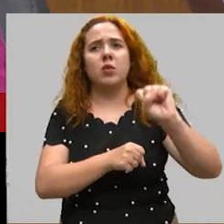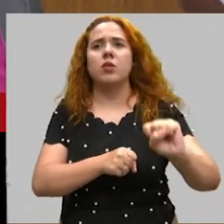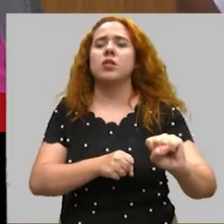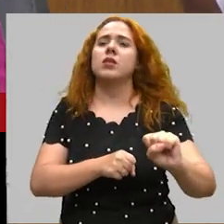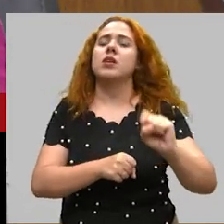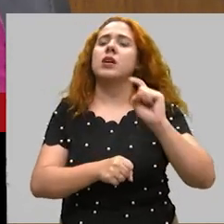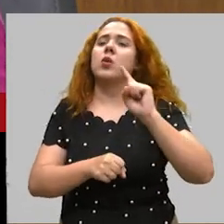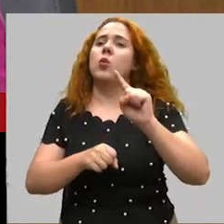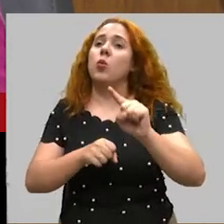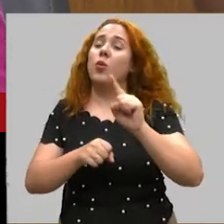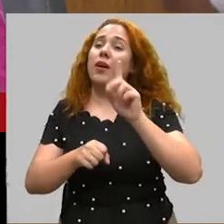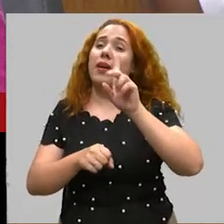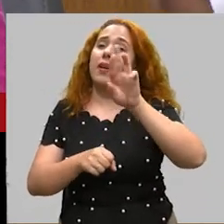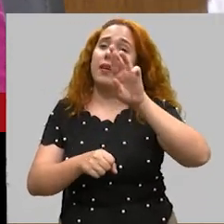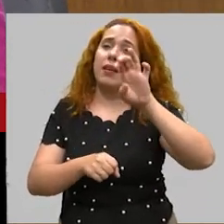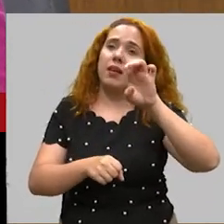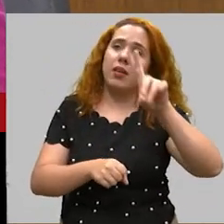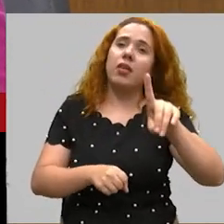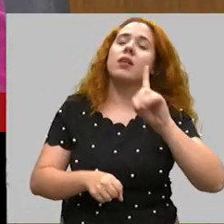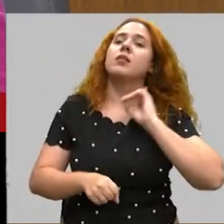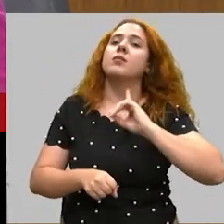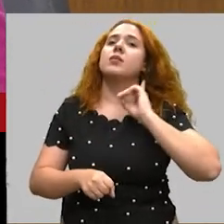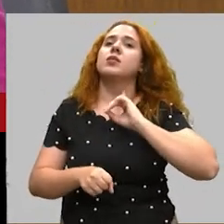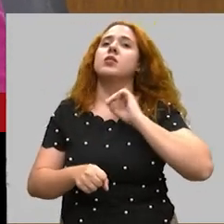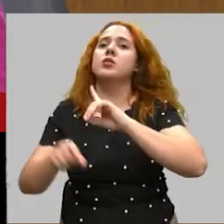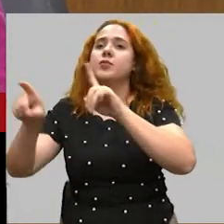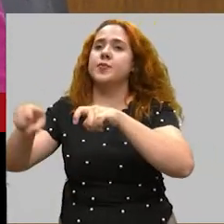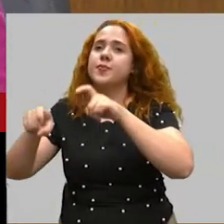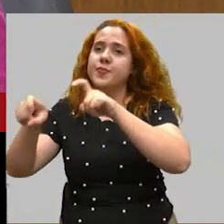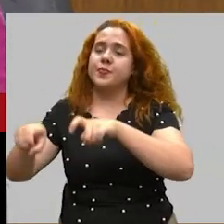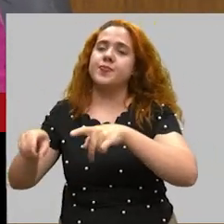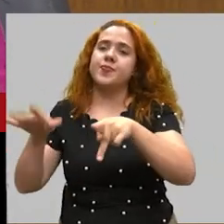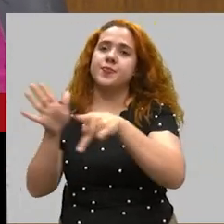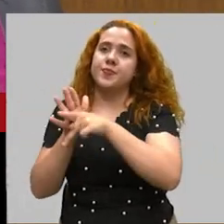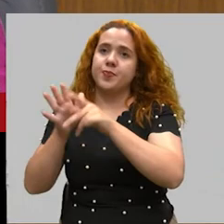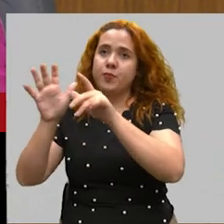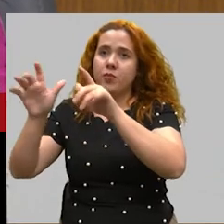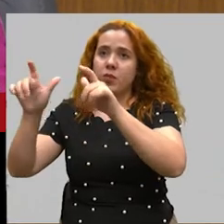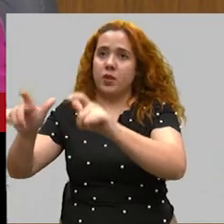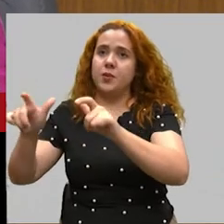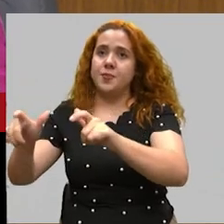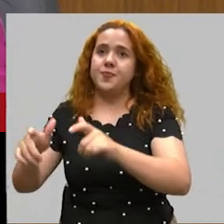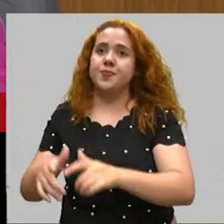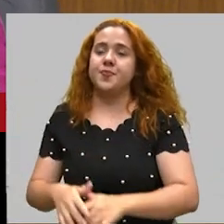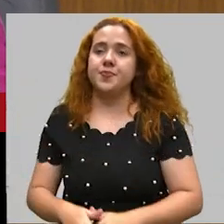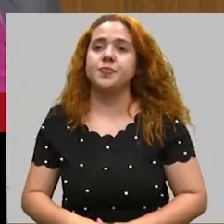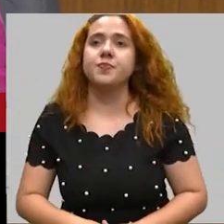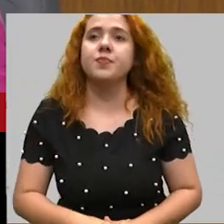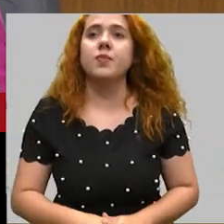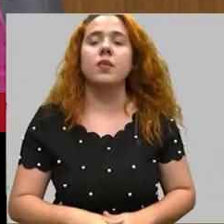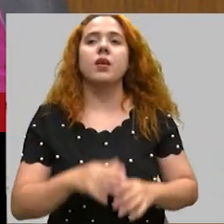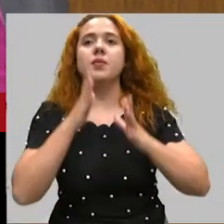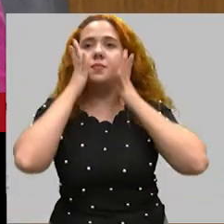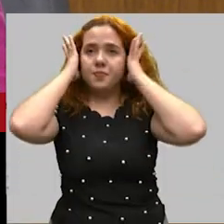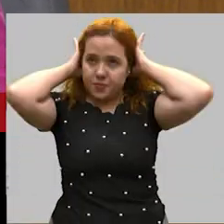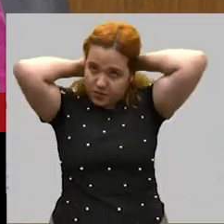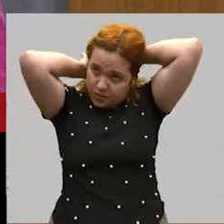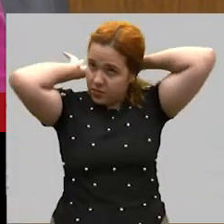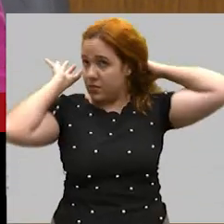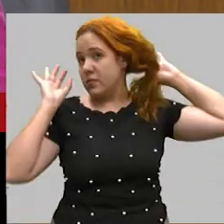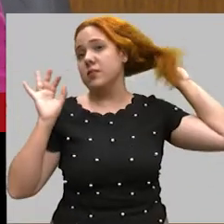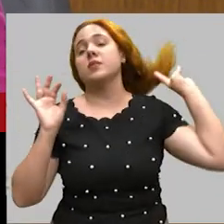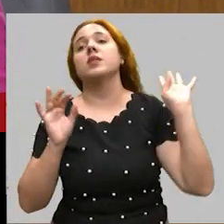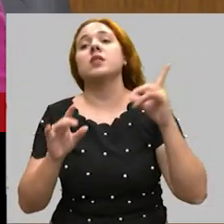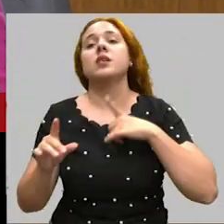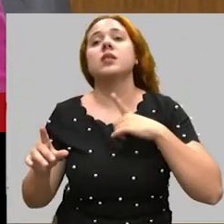Educação do campo que na qual temos uma comissão né O cepec que tenta dialogar sobre